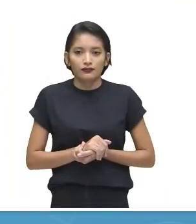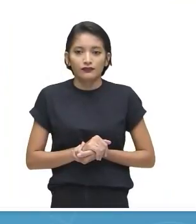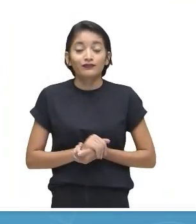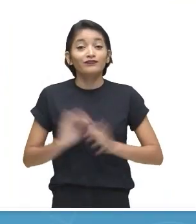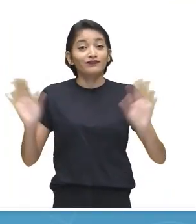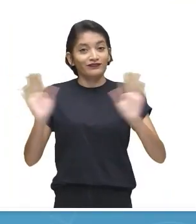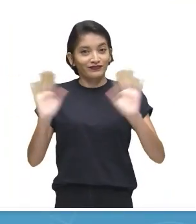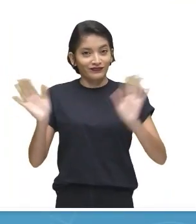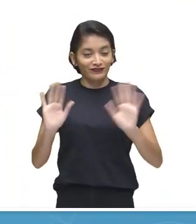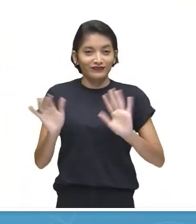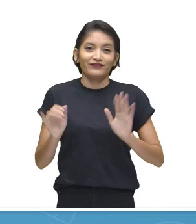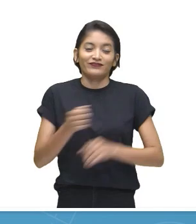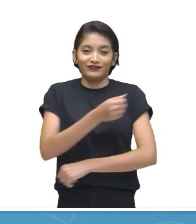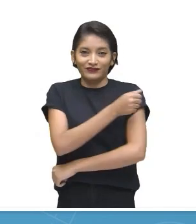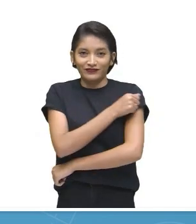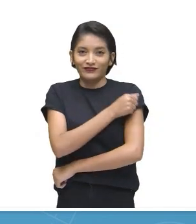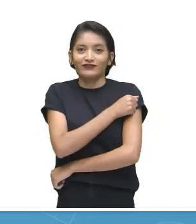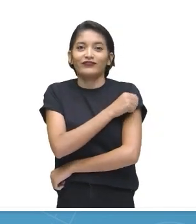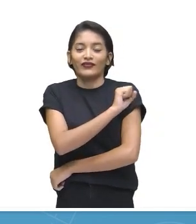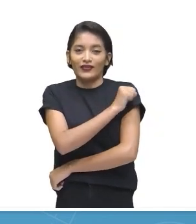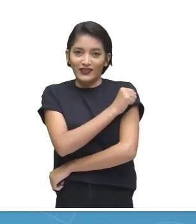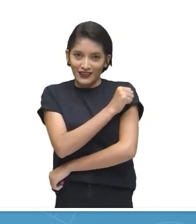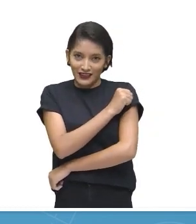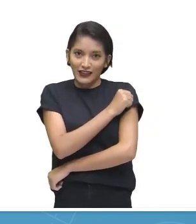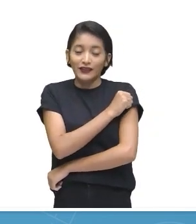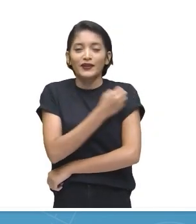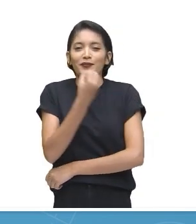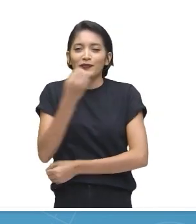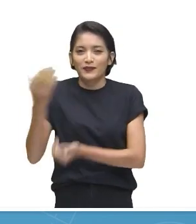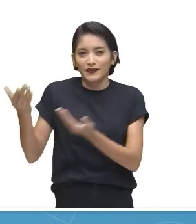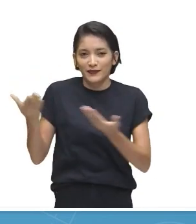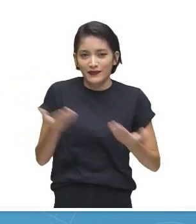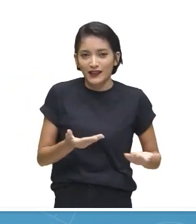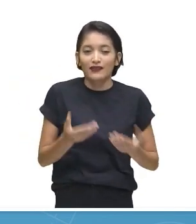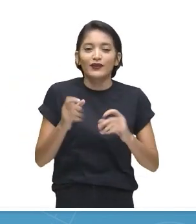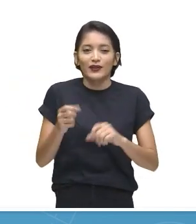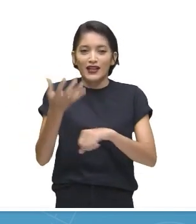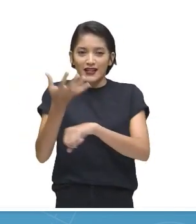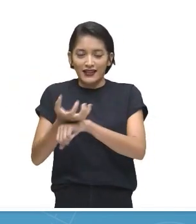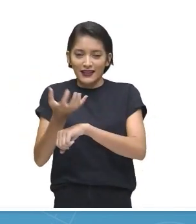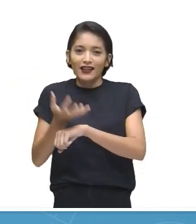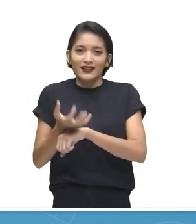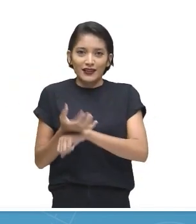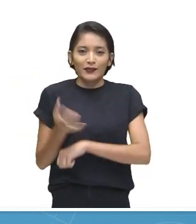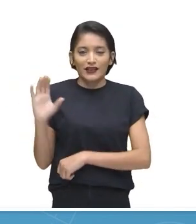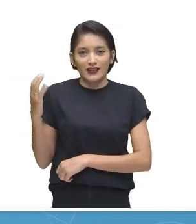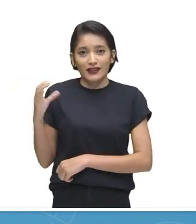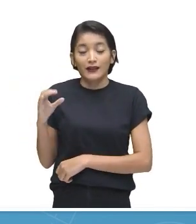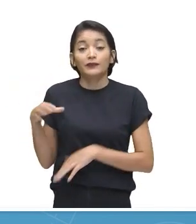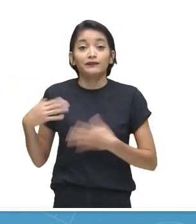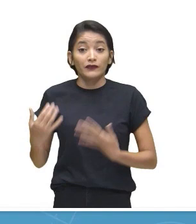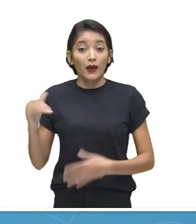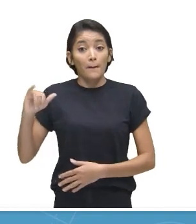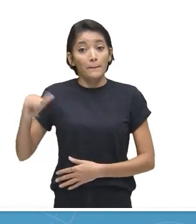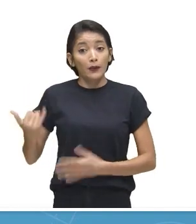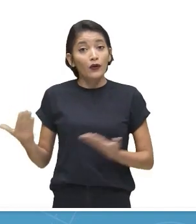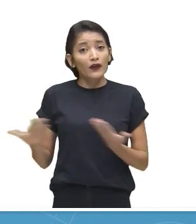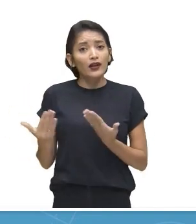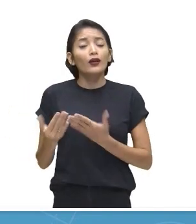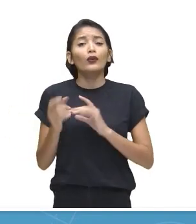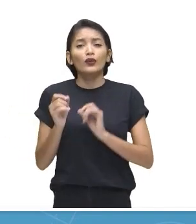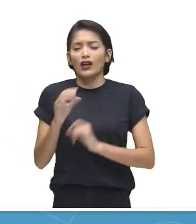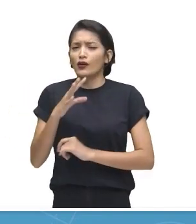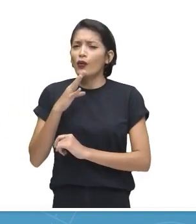Olá, alunos do 8º ano, sejam todos muito bem-vindos a mais uma aula do nosso componente de Ciências. Aproveitem esse momento aí para a gente conhecer um